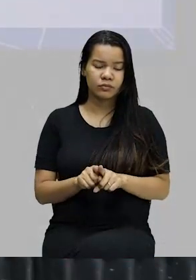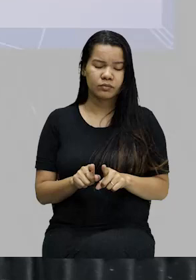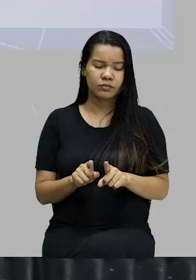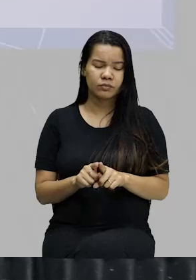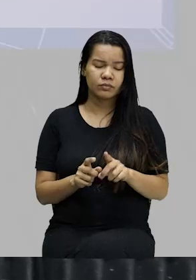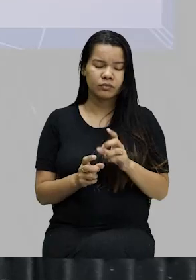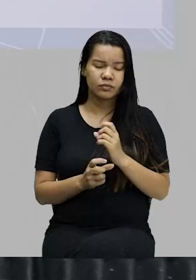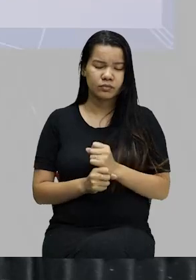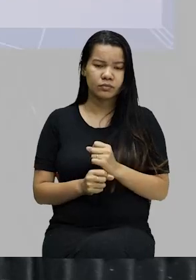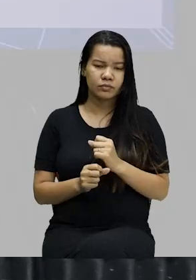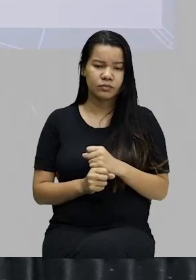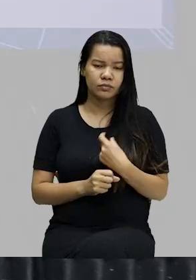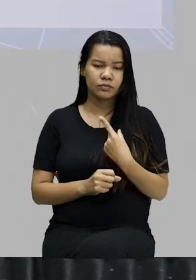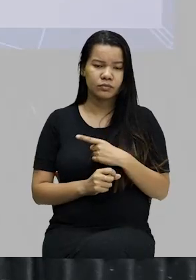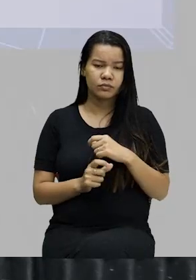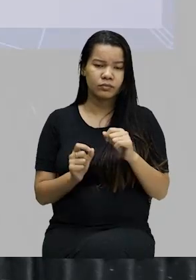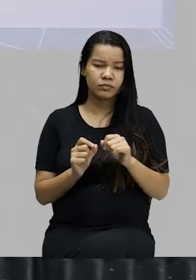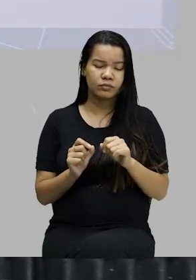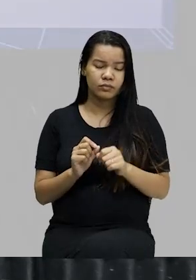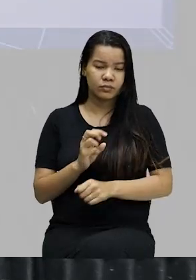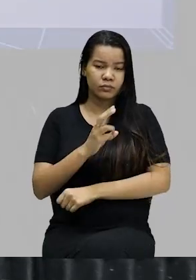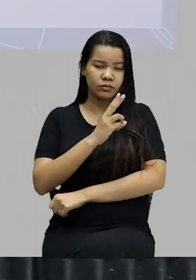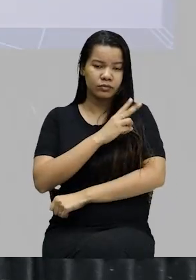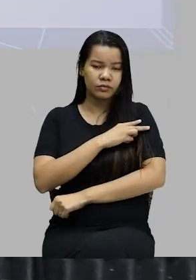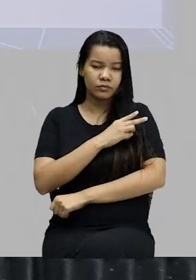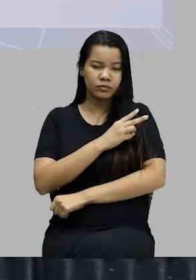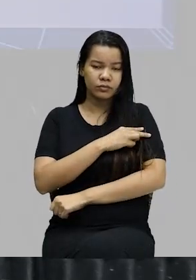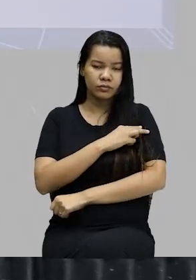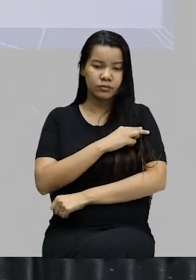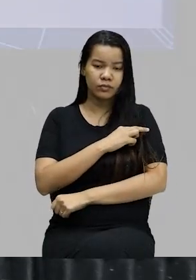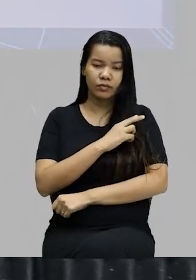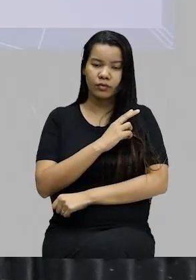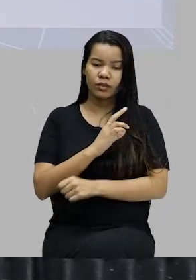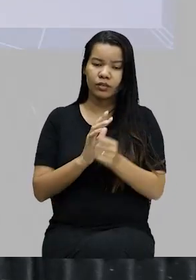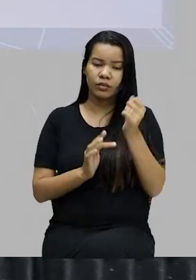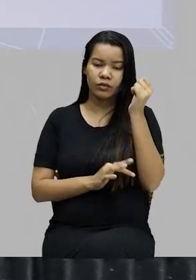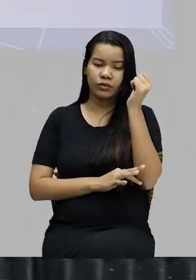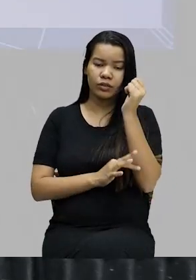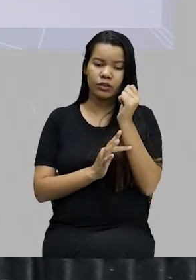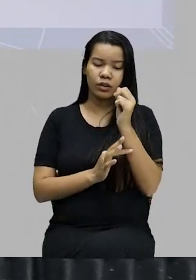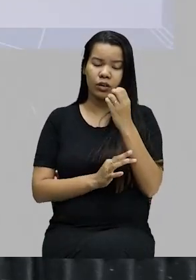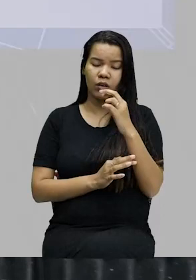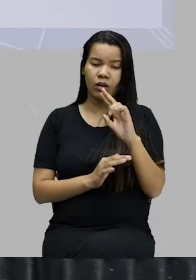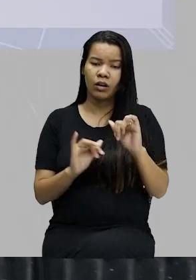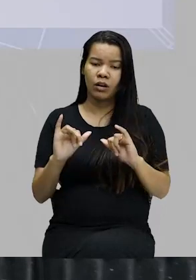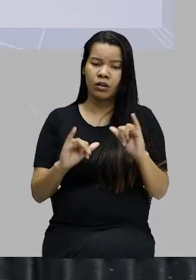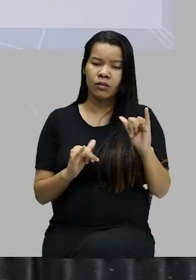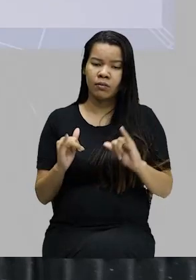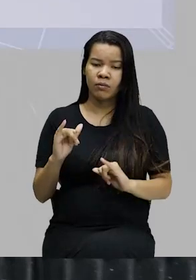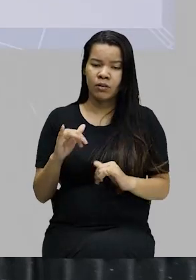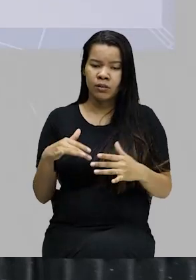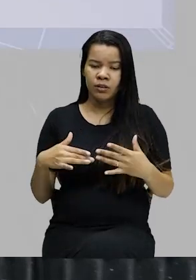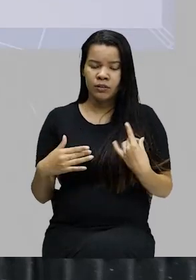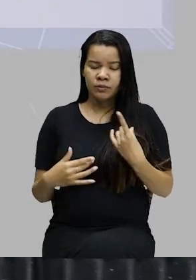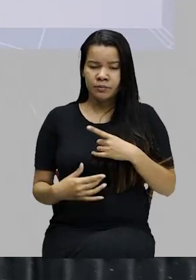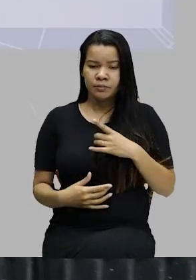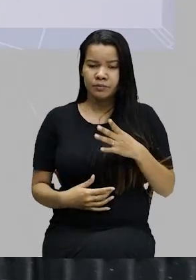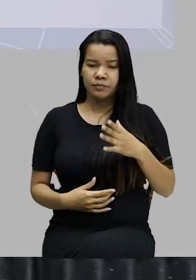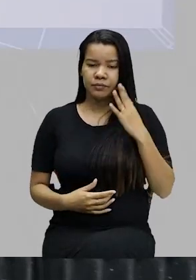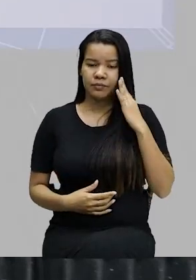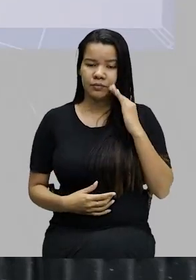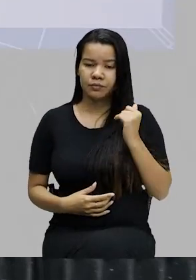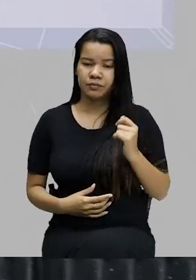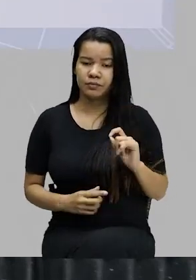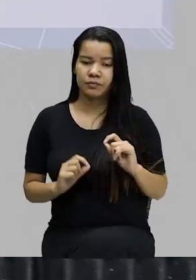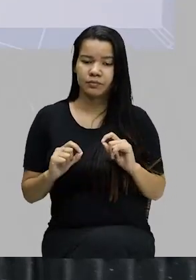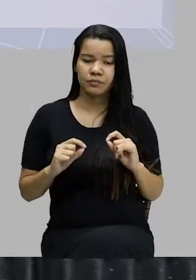vai efetuar lá no segundo ano, lá na físico-química. Então, sabemos, por exemplo, que uma dúzia equivale